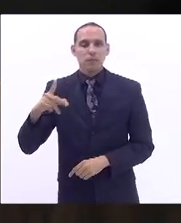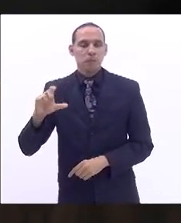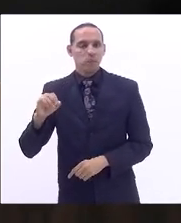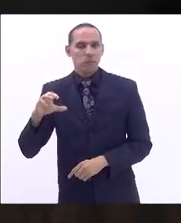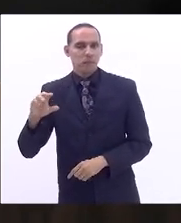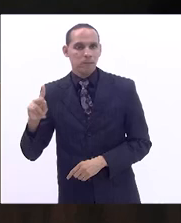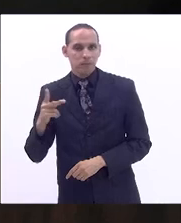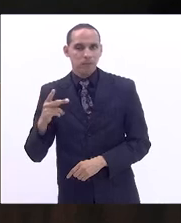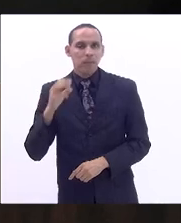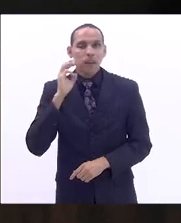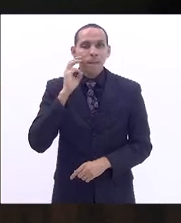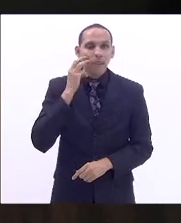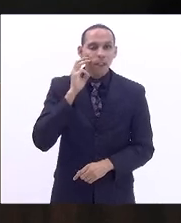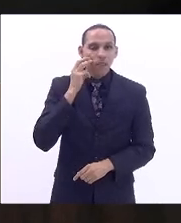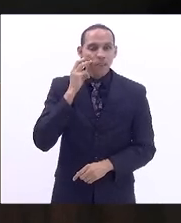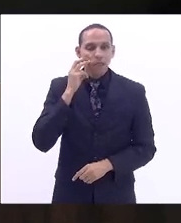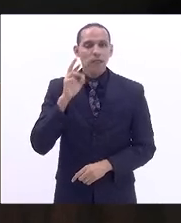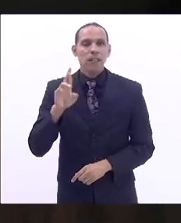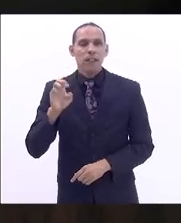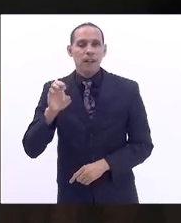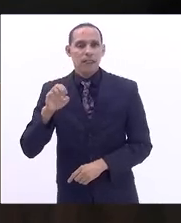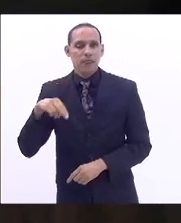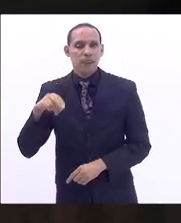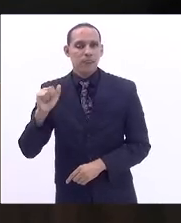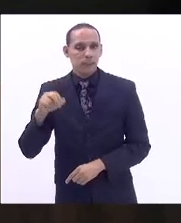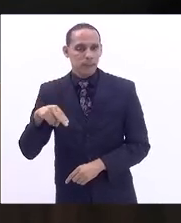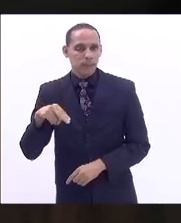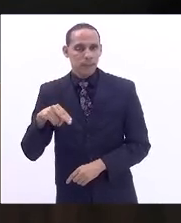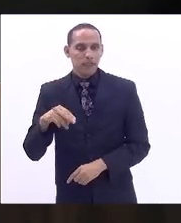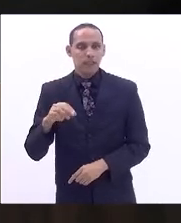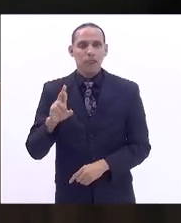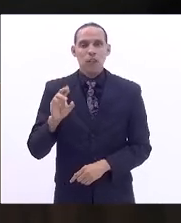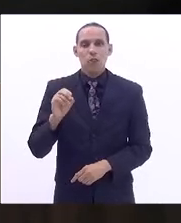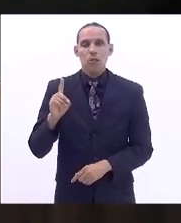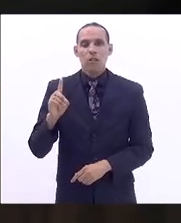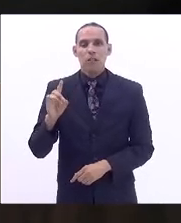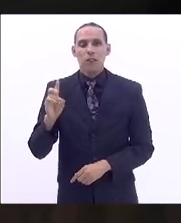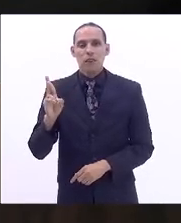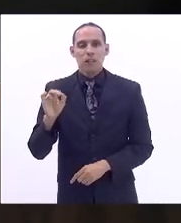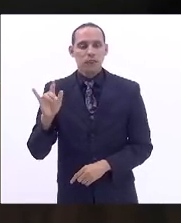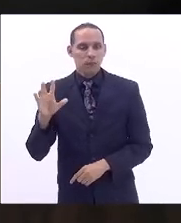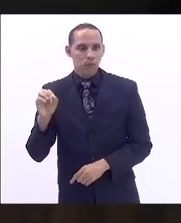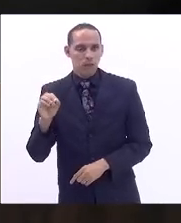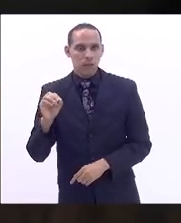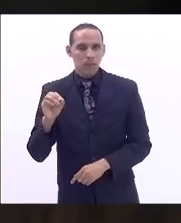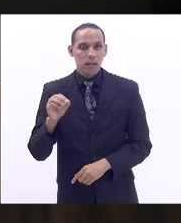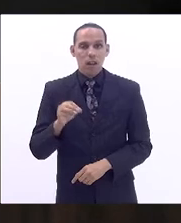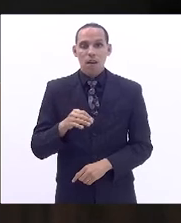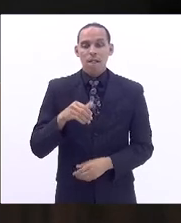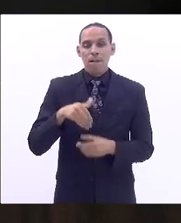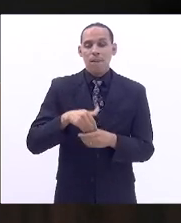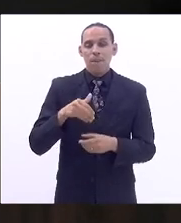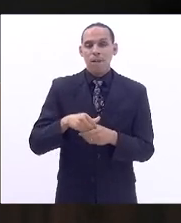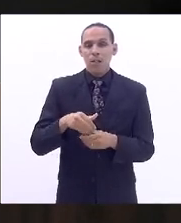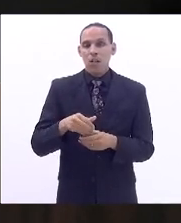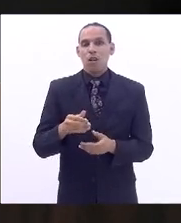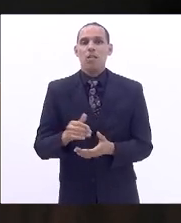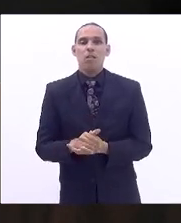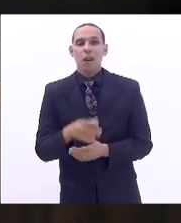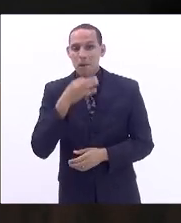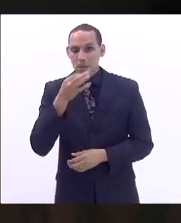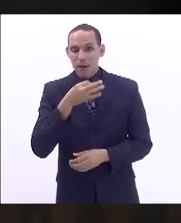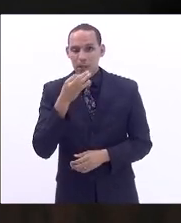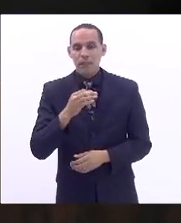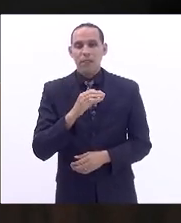e na feirinha e Rodrigo Bacelar e em votação parecer da comissão de concessão Justiça com emenda